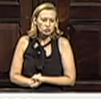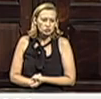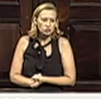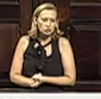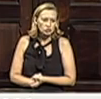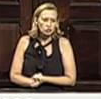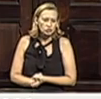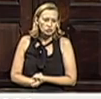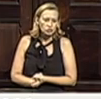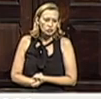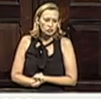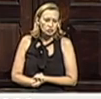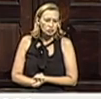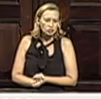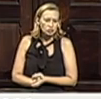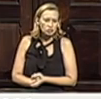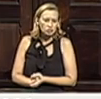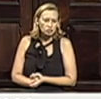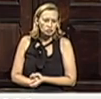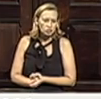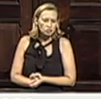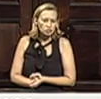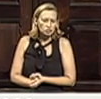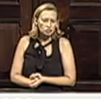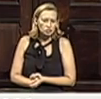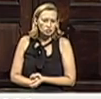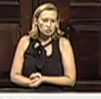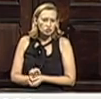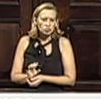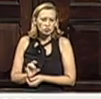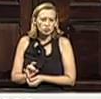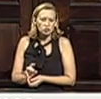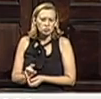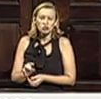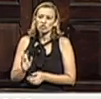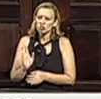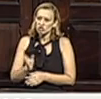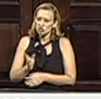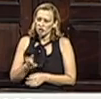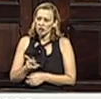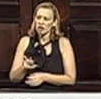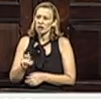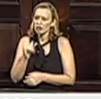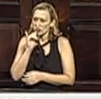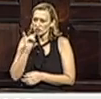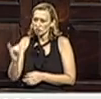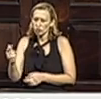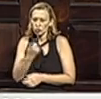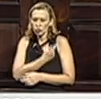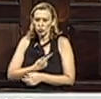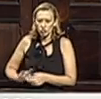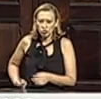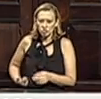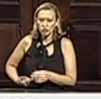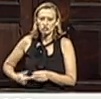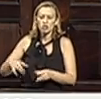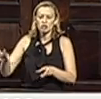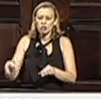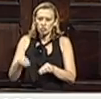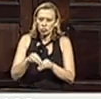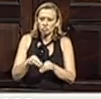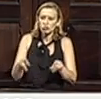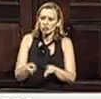o texto original. A mensagem encaminhada pelo governo, que incluía aqui também os